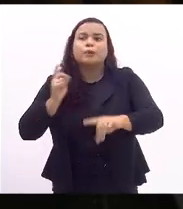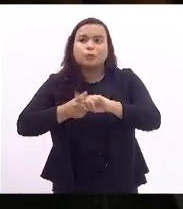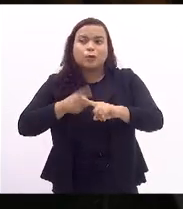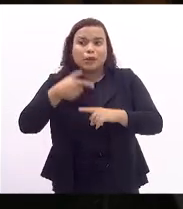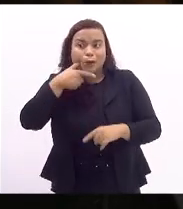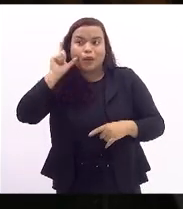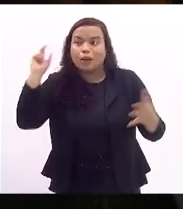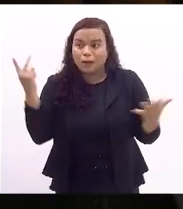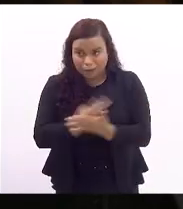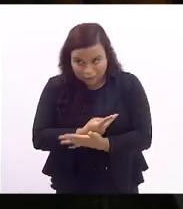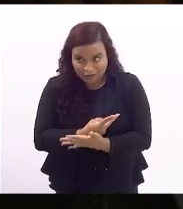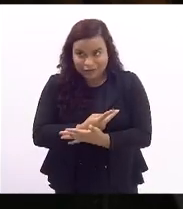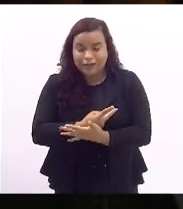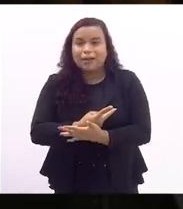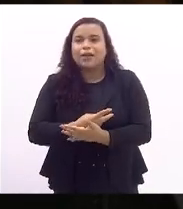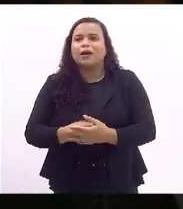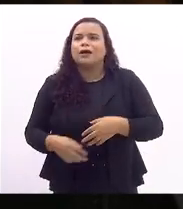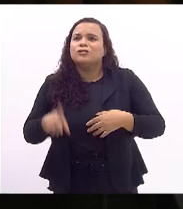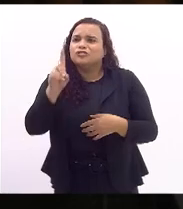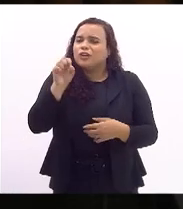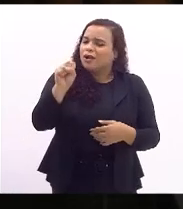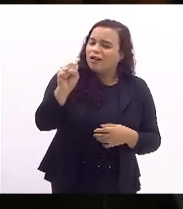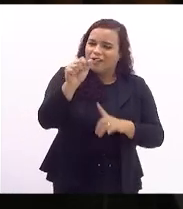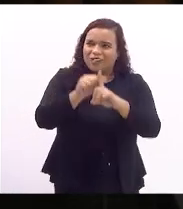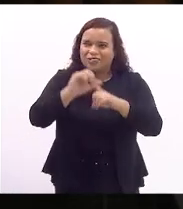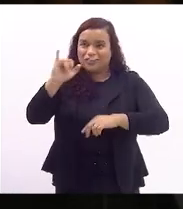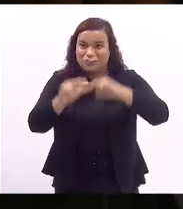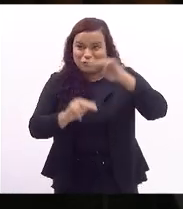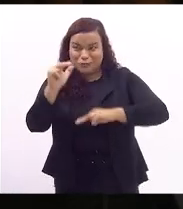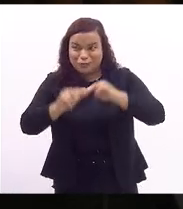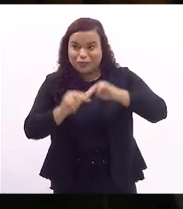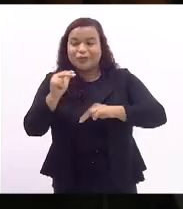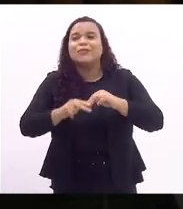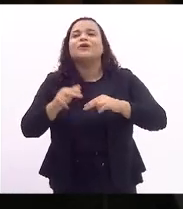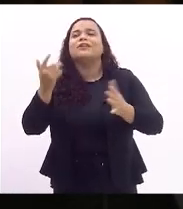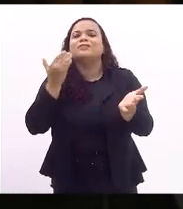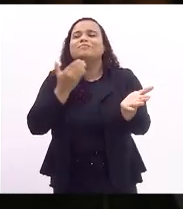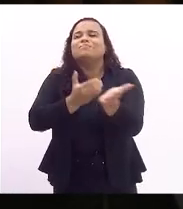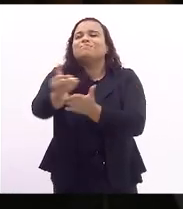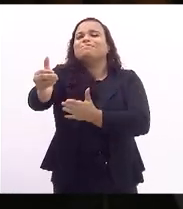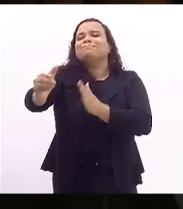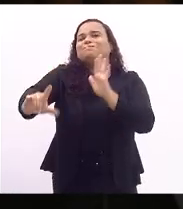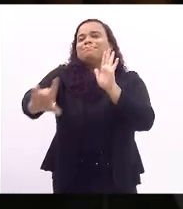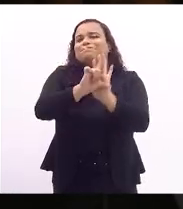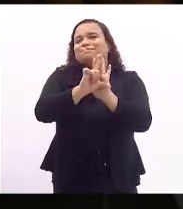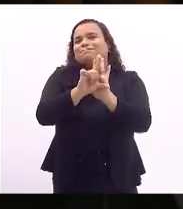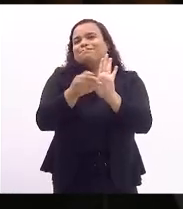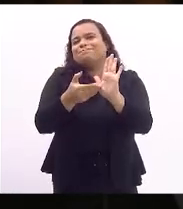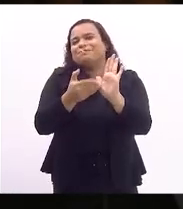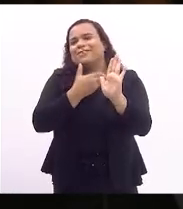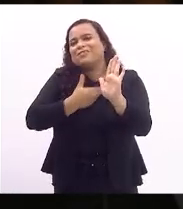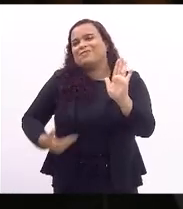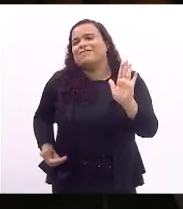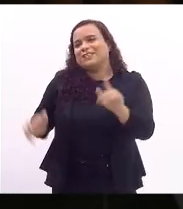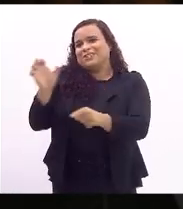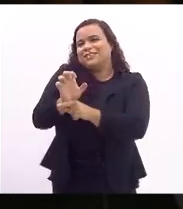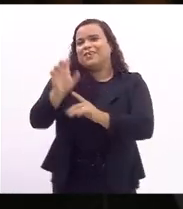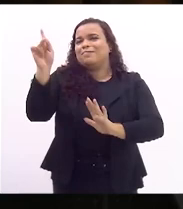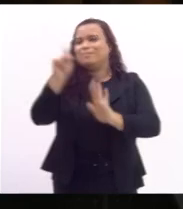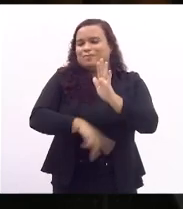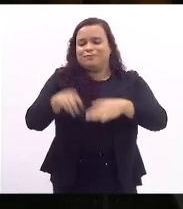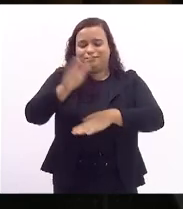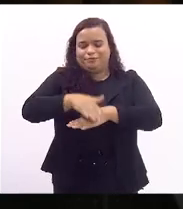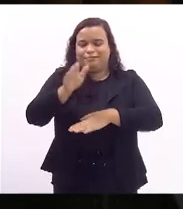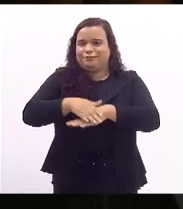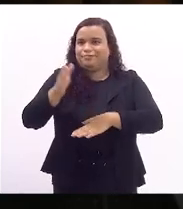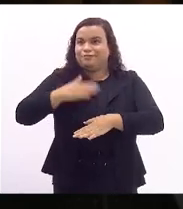no dia de ontem 8 de Junho foi sancionado pelo governo do estado outro projeto